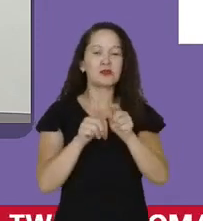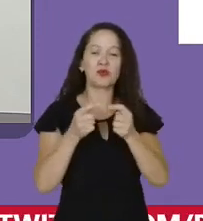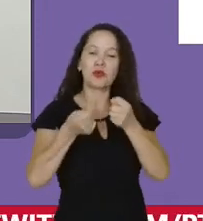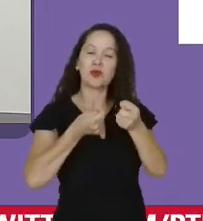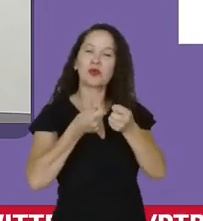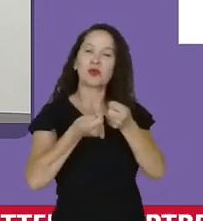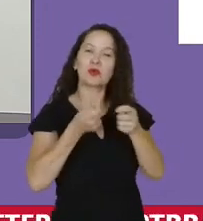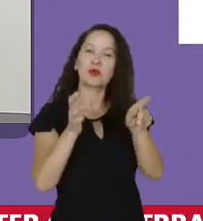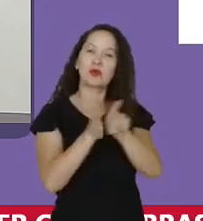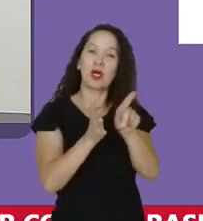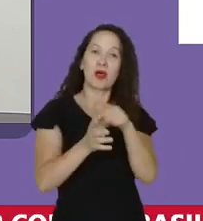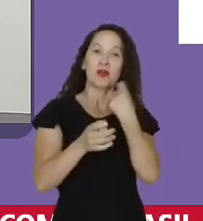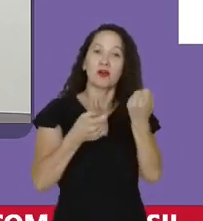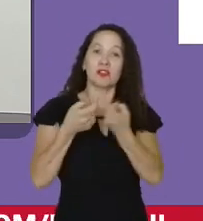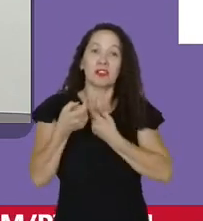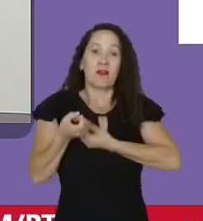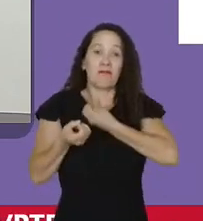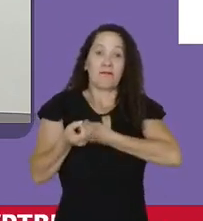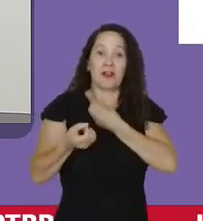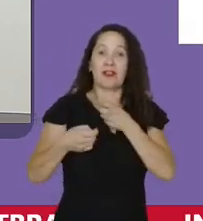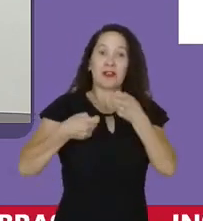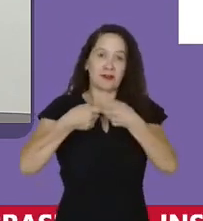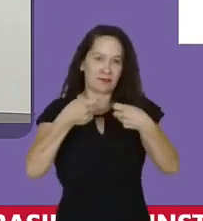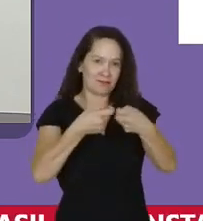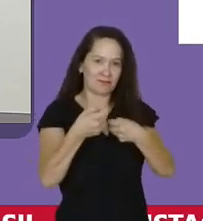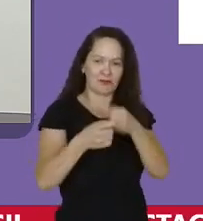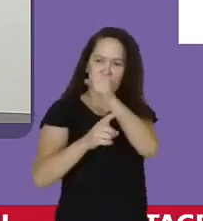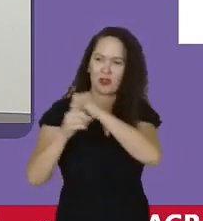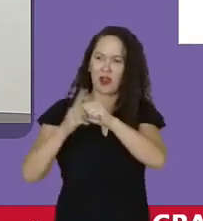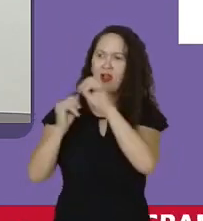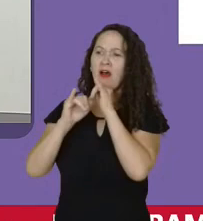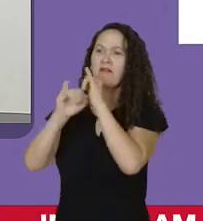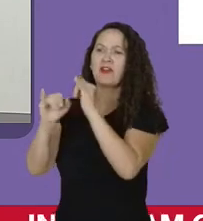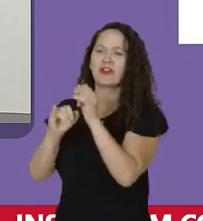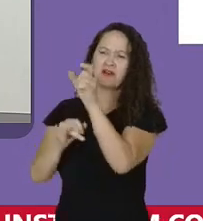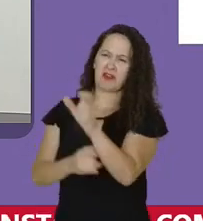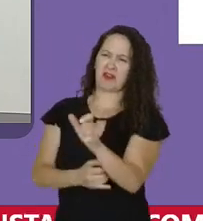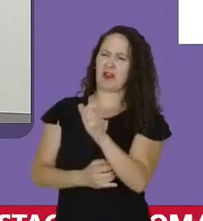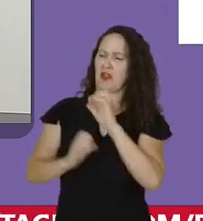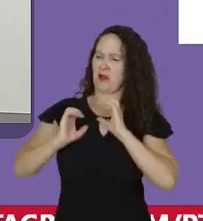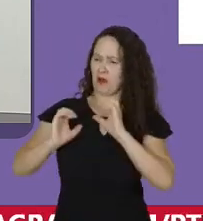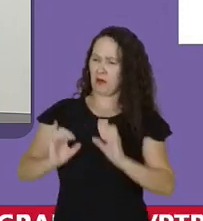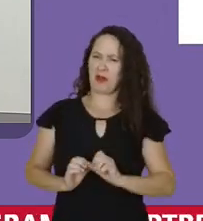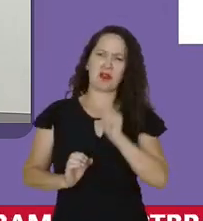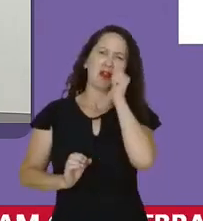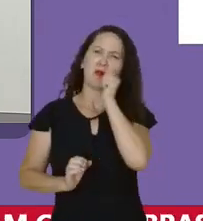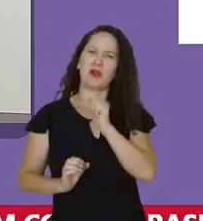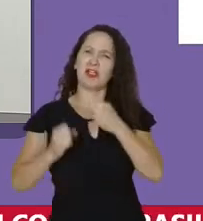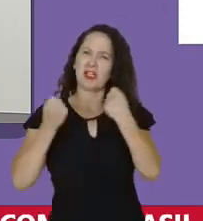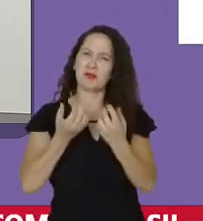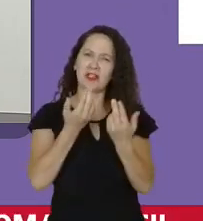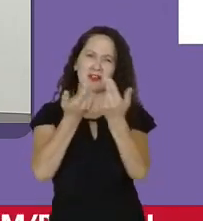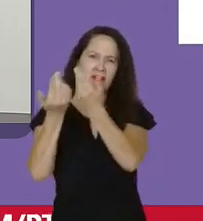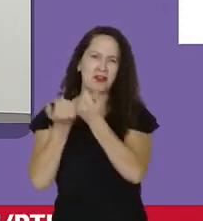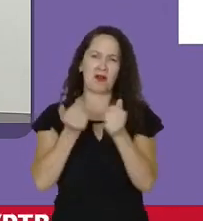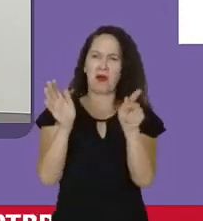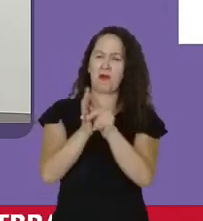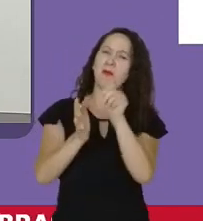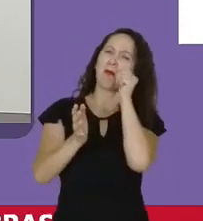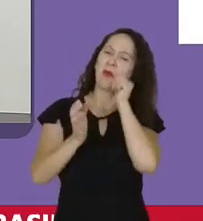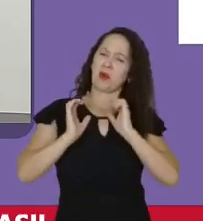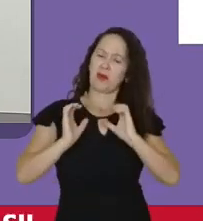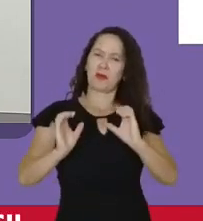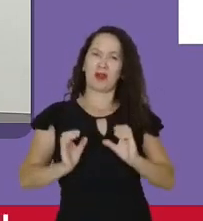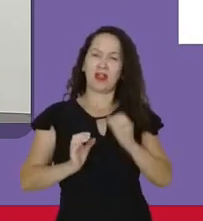controle sobre a nossa sexualidade. O tempo todo a sociedade está dizendo como a mulher tem que se comportar para que ela não